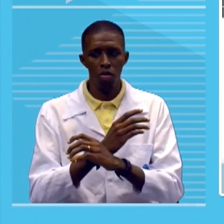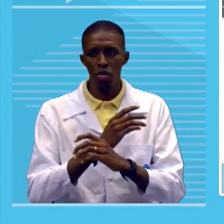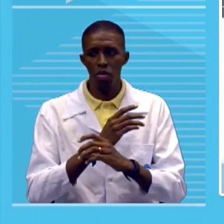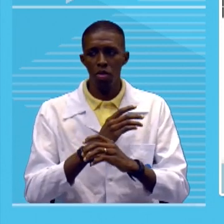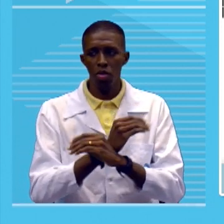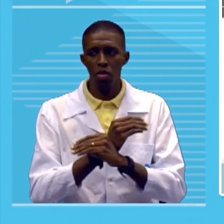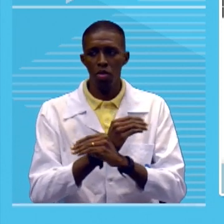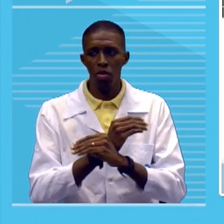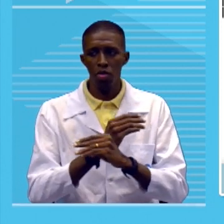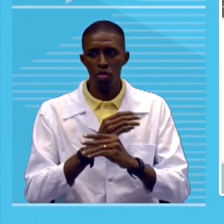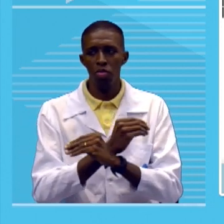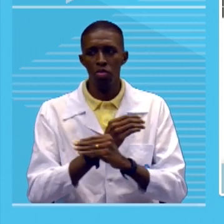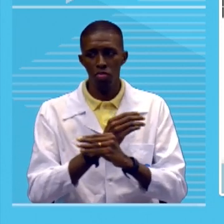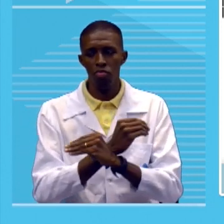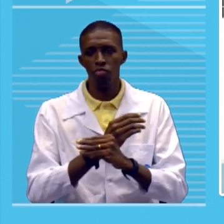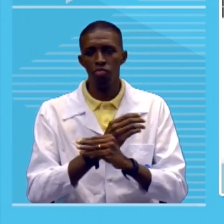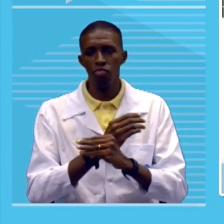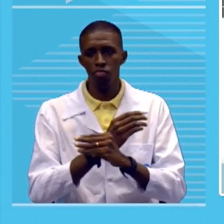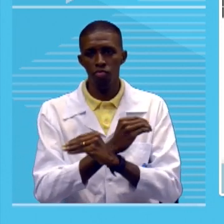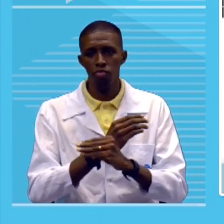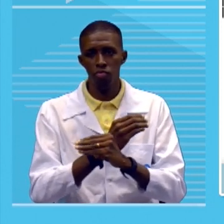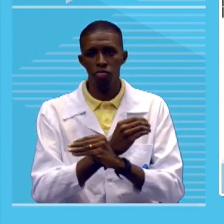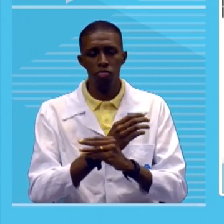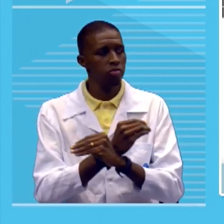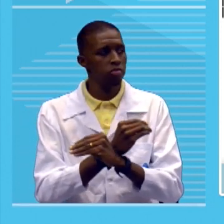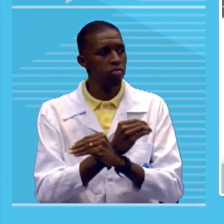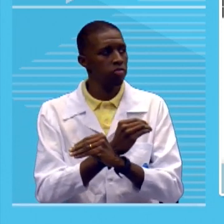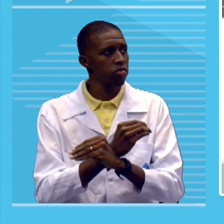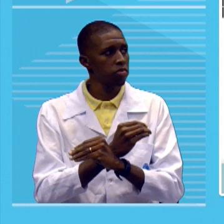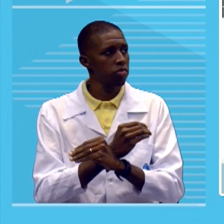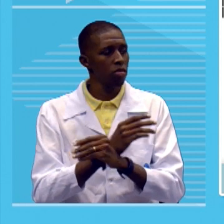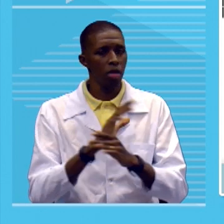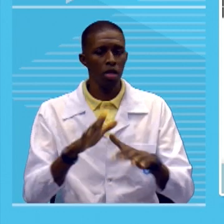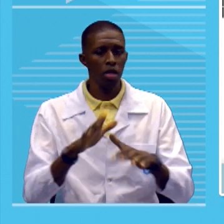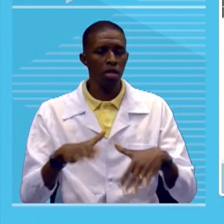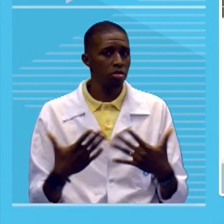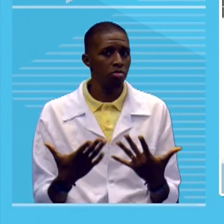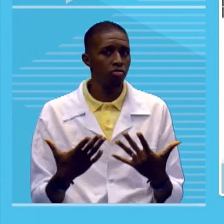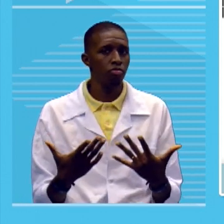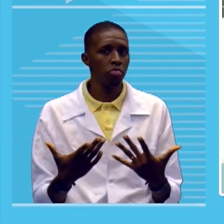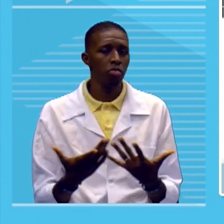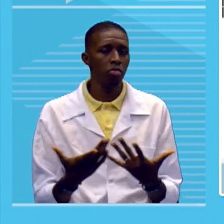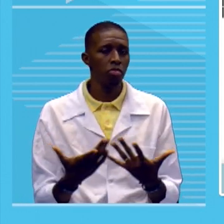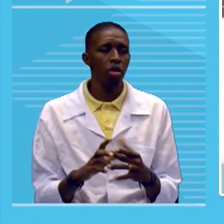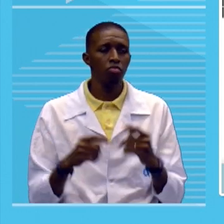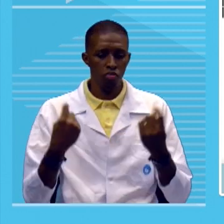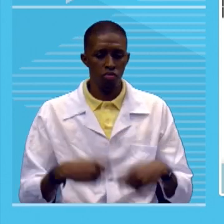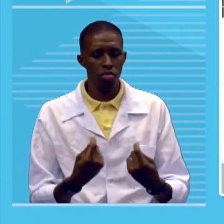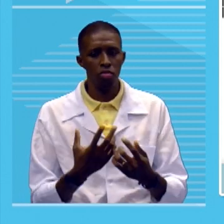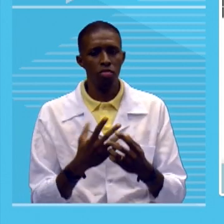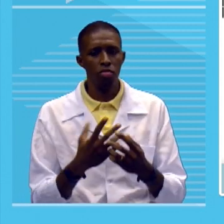Conjunção. Portanto, no entanto, todavia, tá?